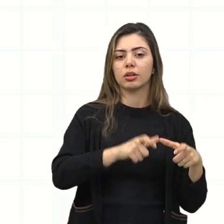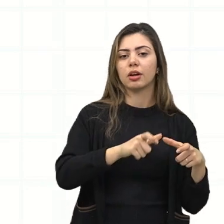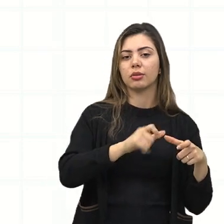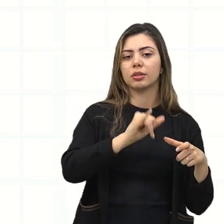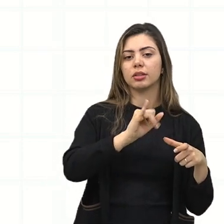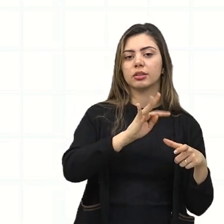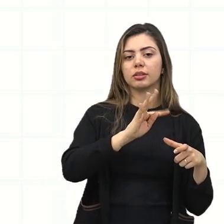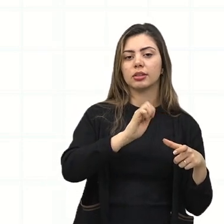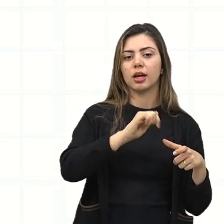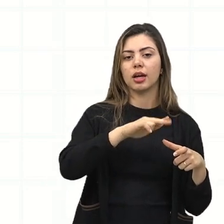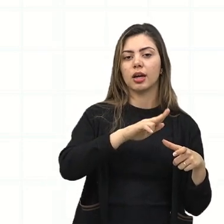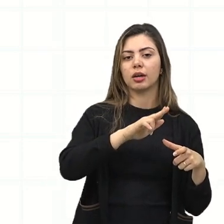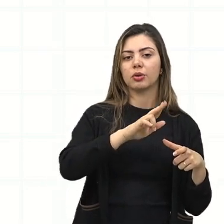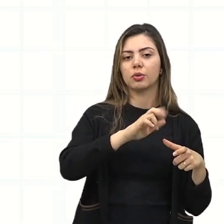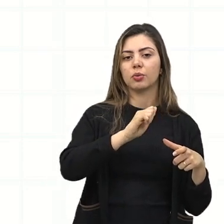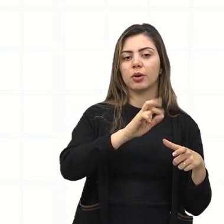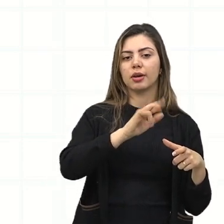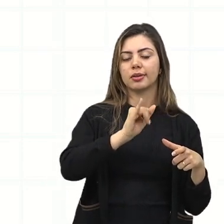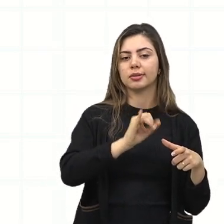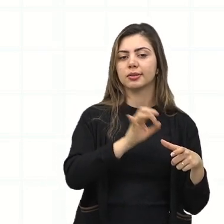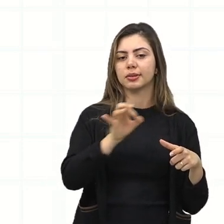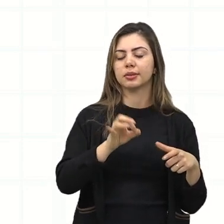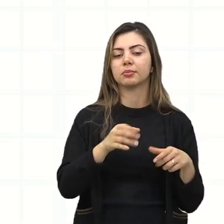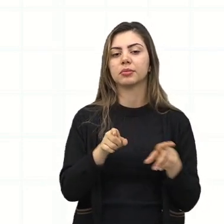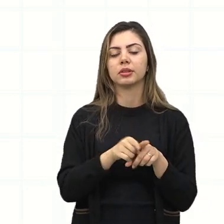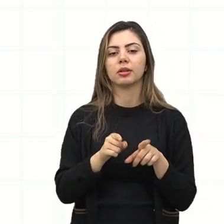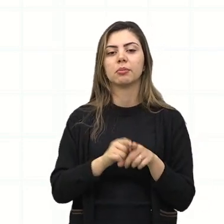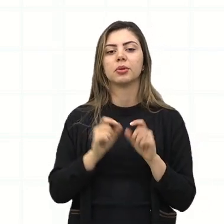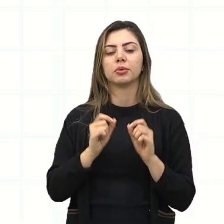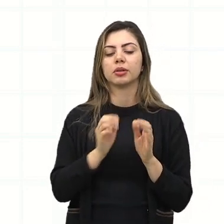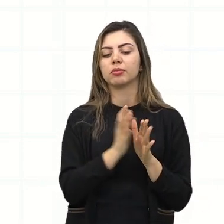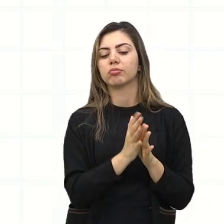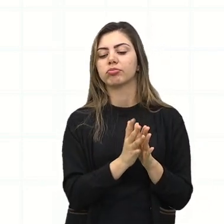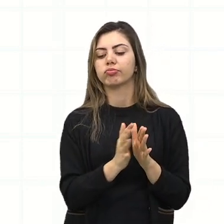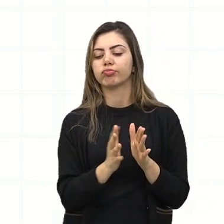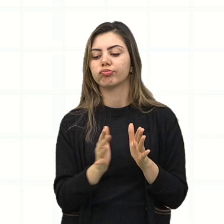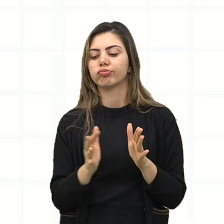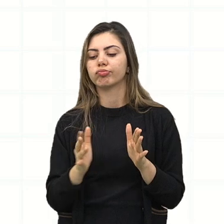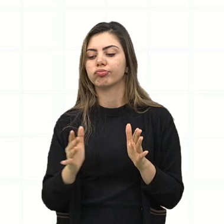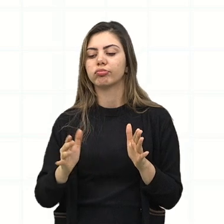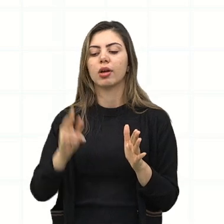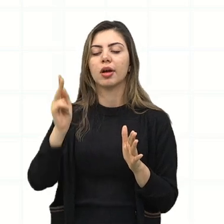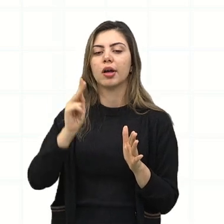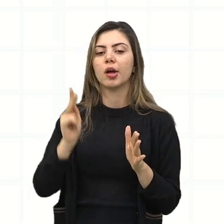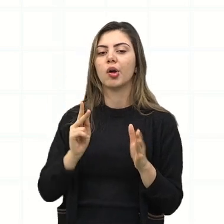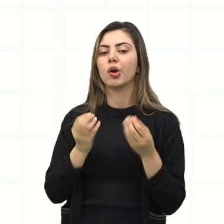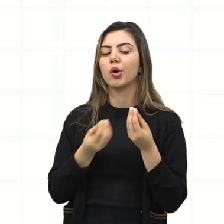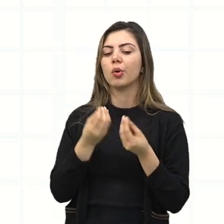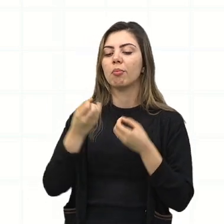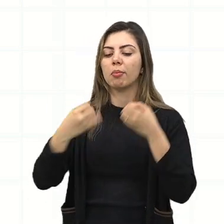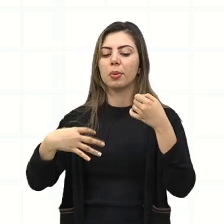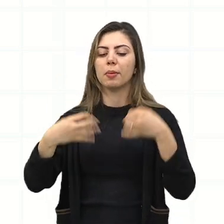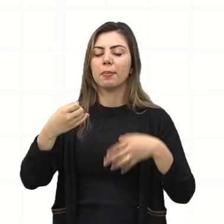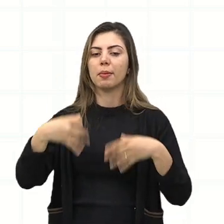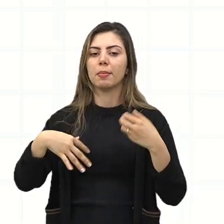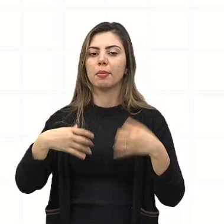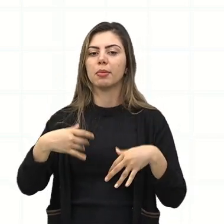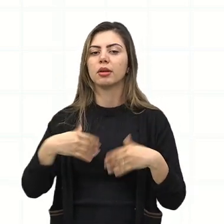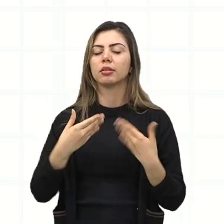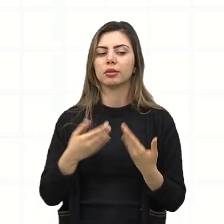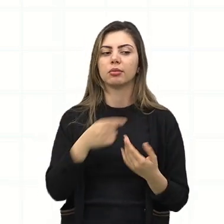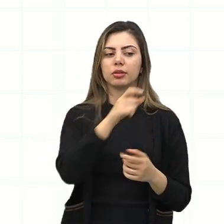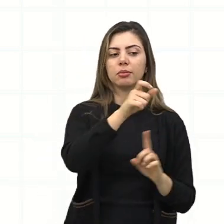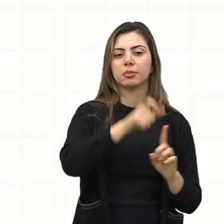certo? E aí nós temos também o desenvolvimento que vai mostrando, né, que esse personagem ele tinha uma